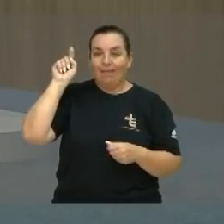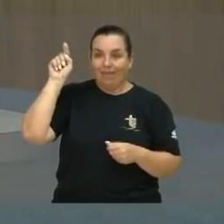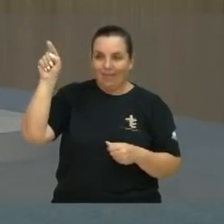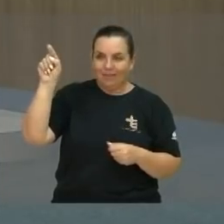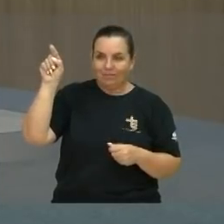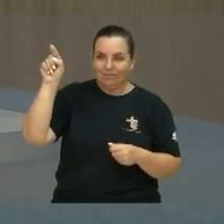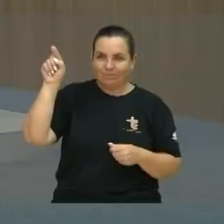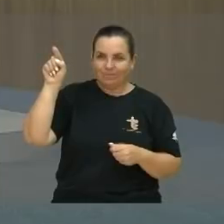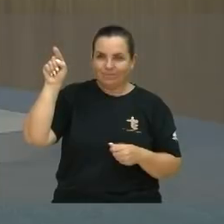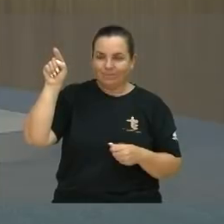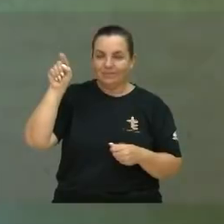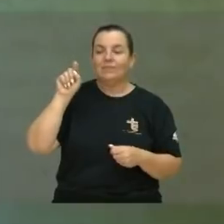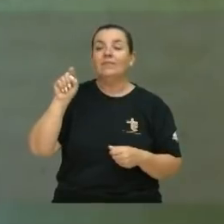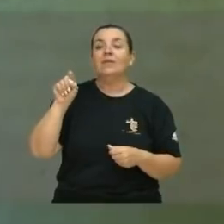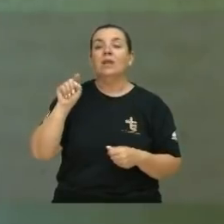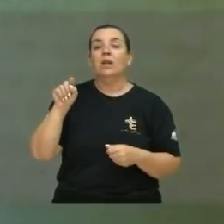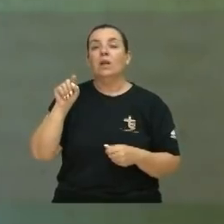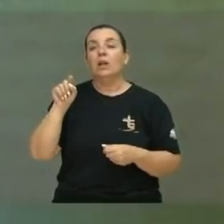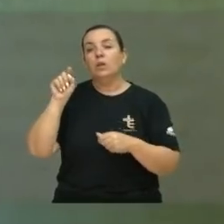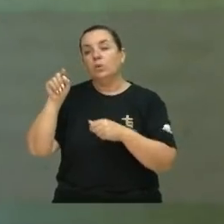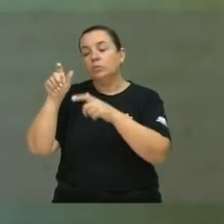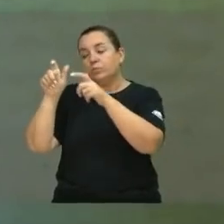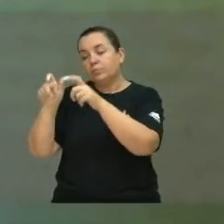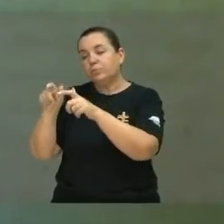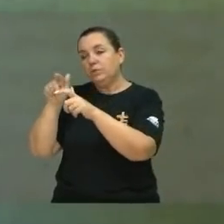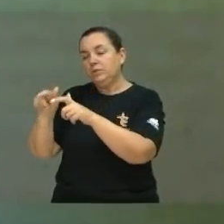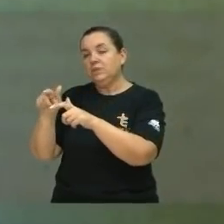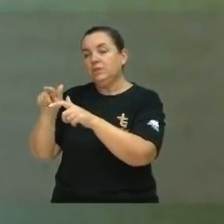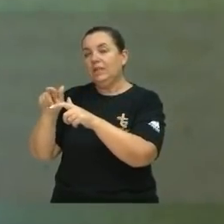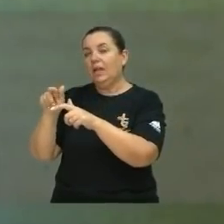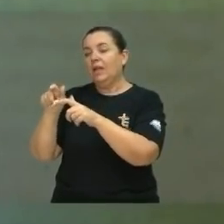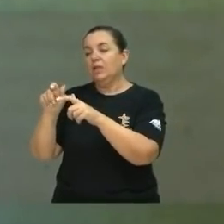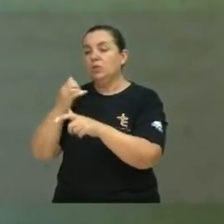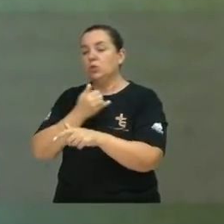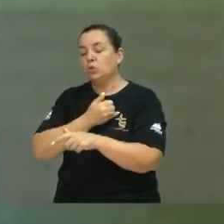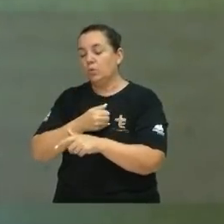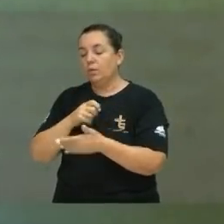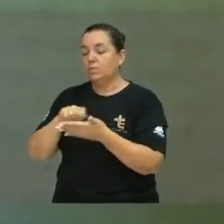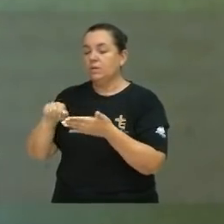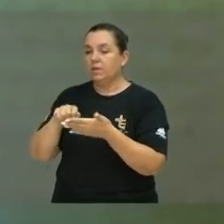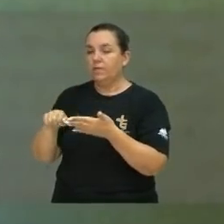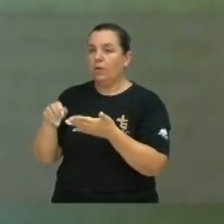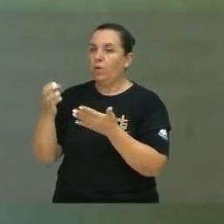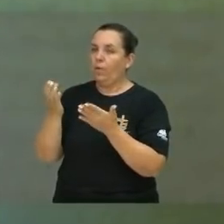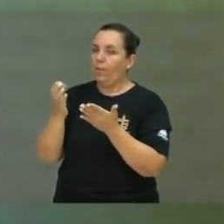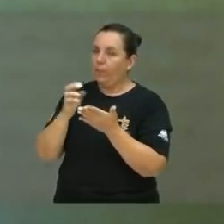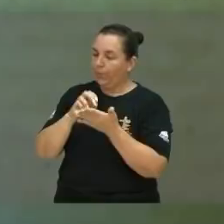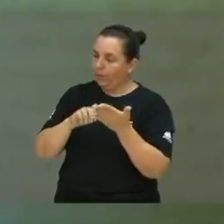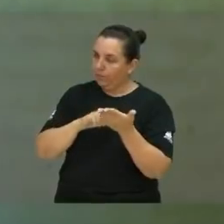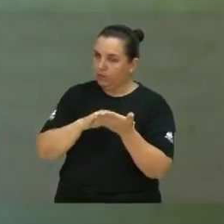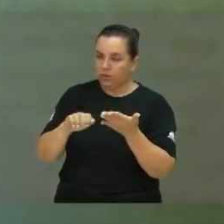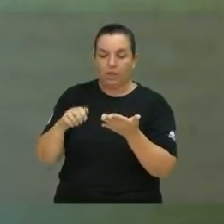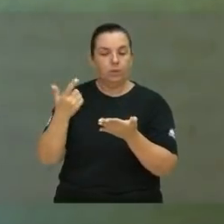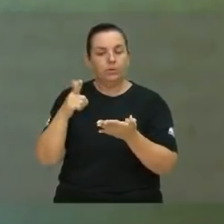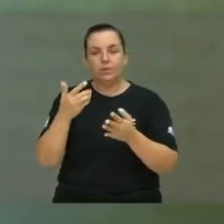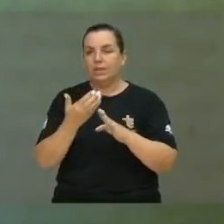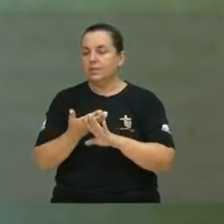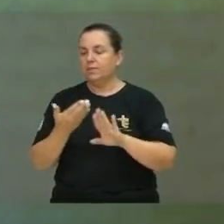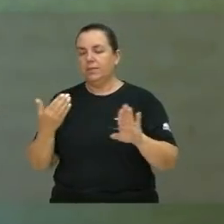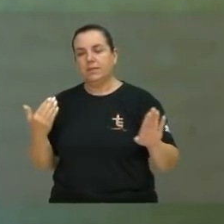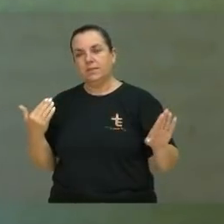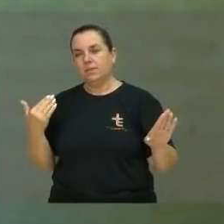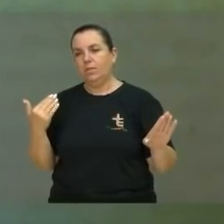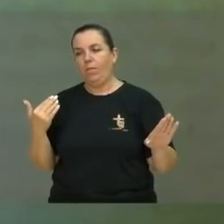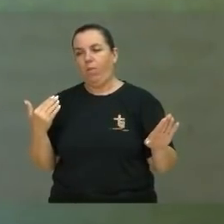ao interno da qual joão escreveu o seu evangelho e não existia antes da separação